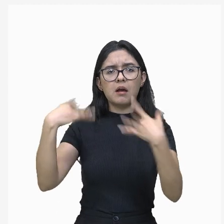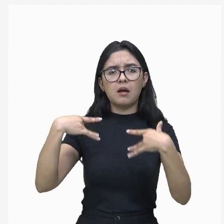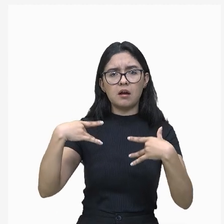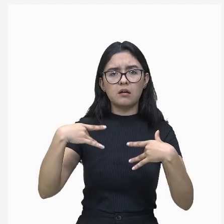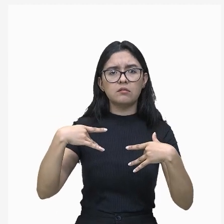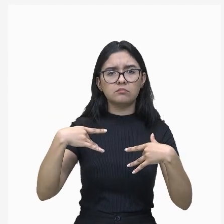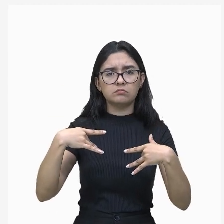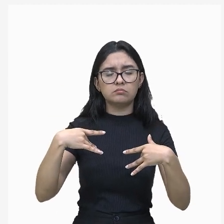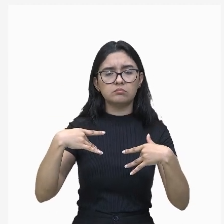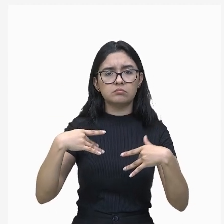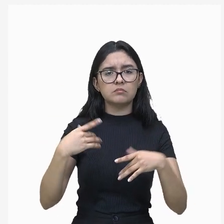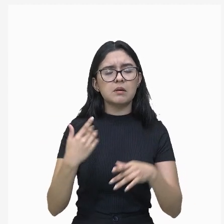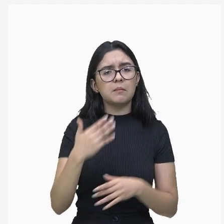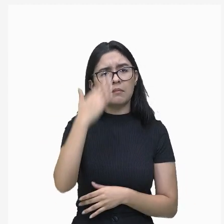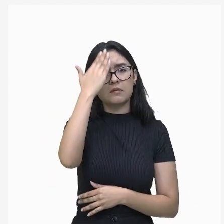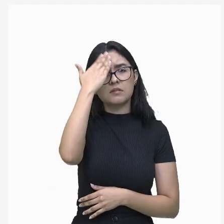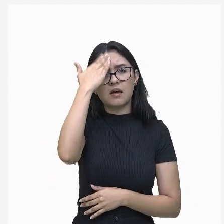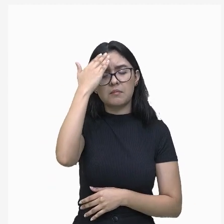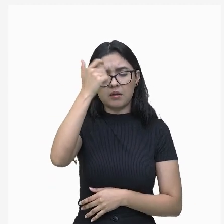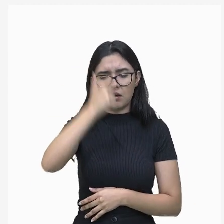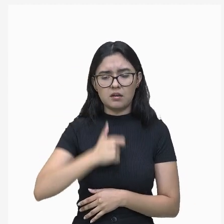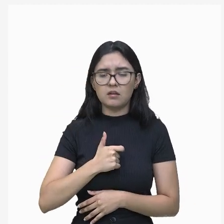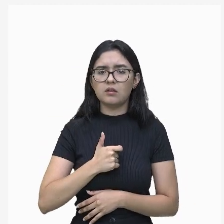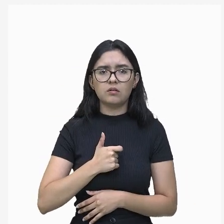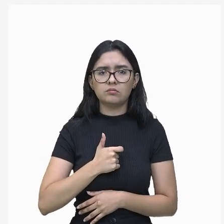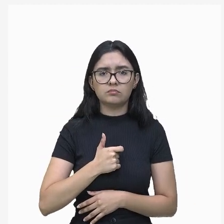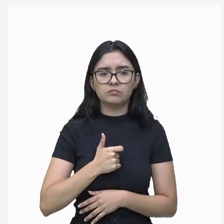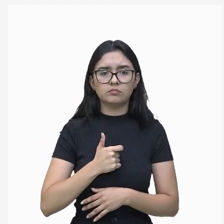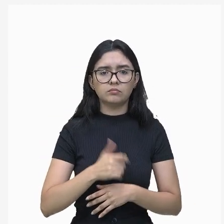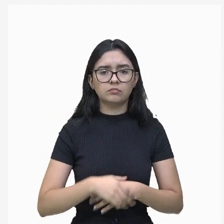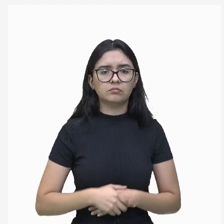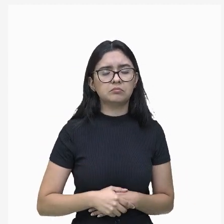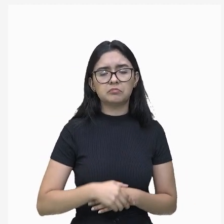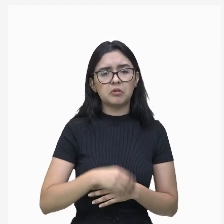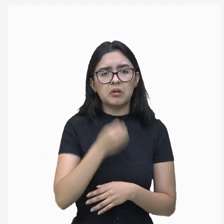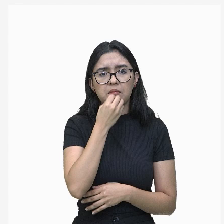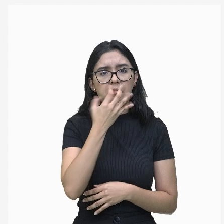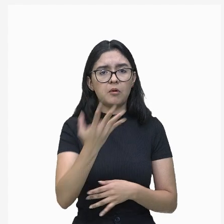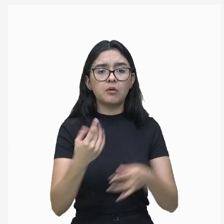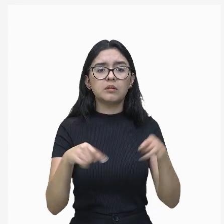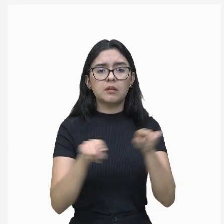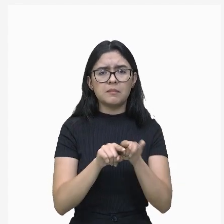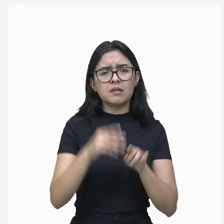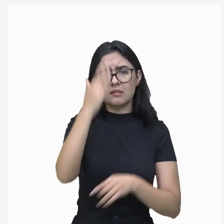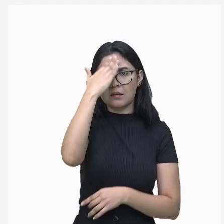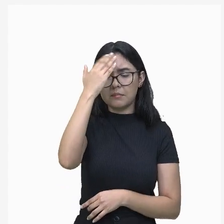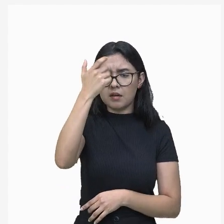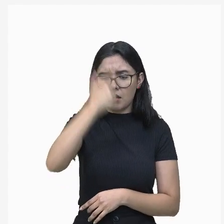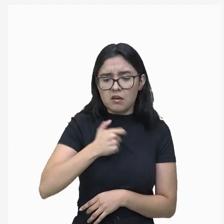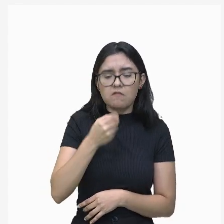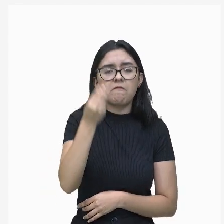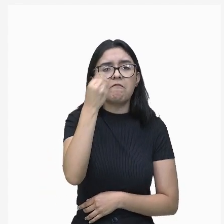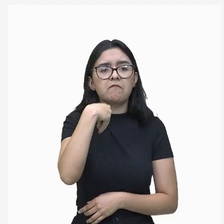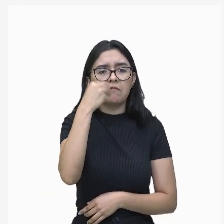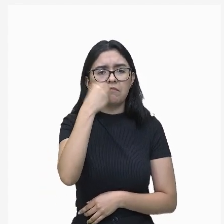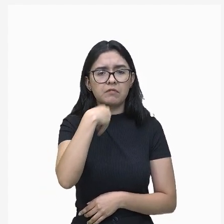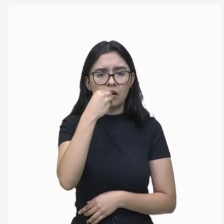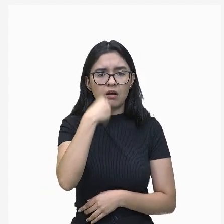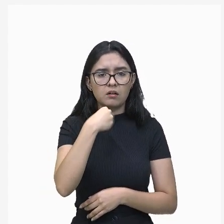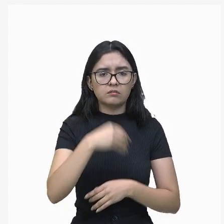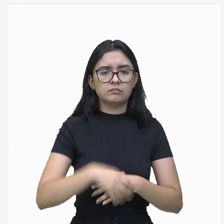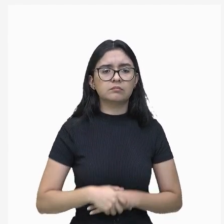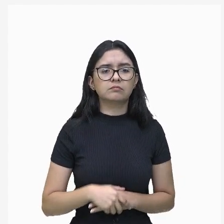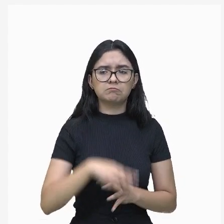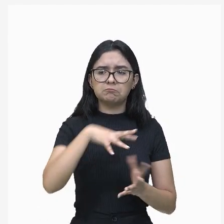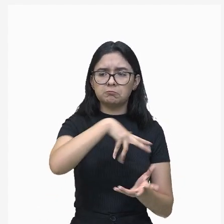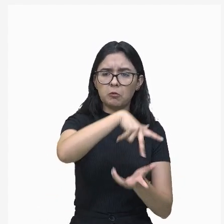abandonaste? Se sabias que eu não era Deus, se sabias que eu era fraco, mundo, mundo, vasto